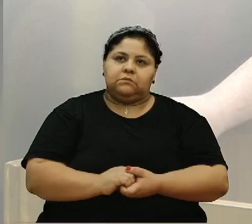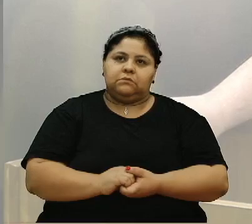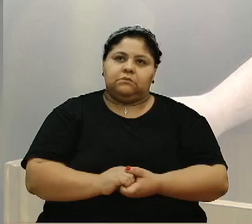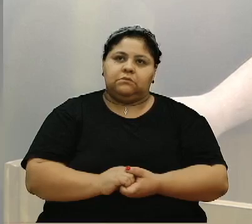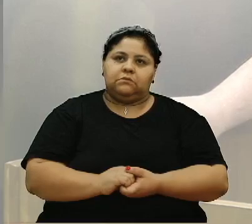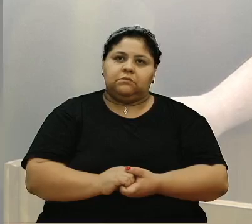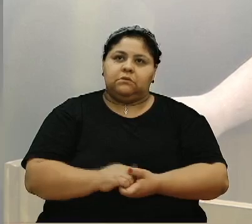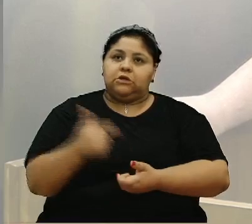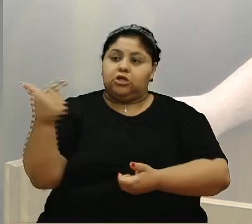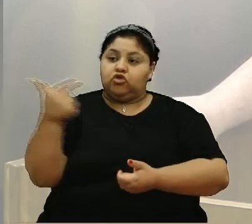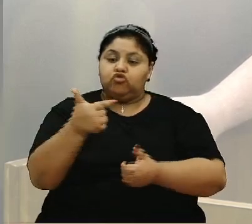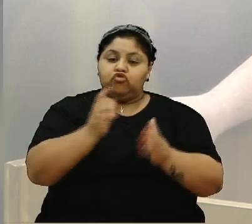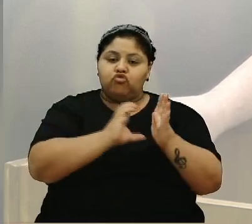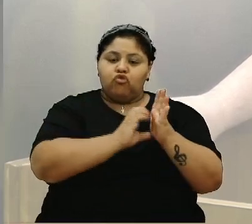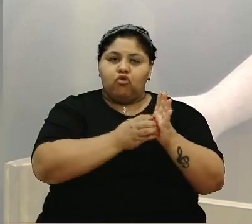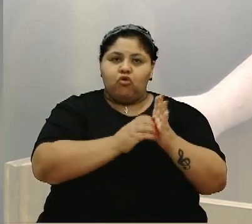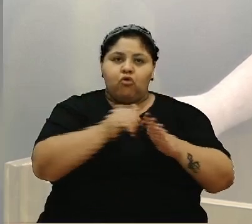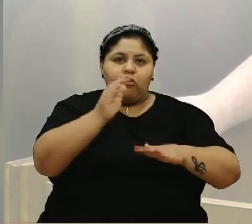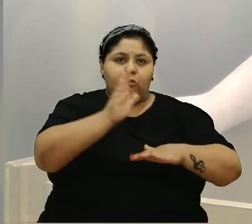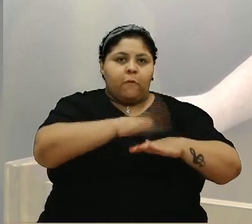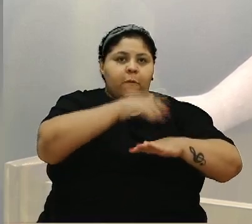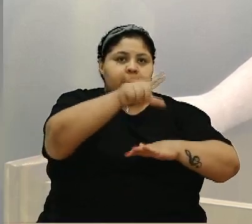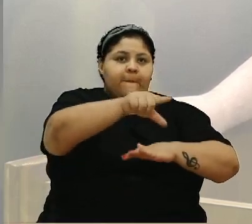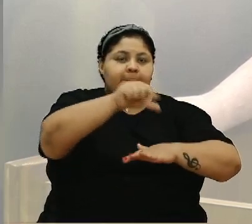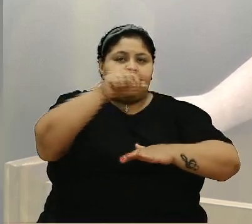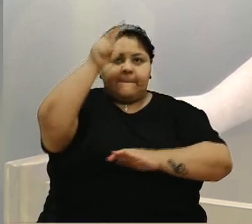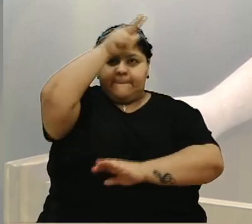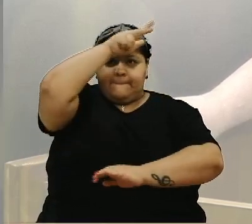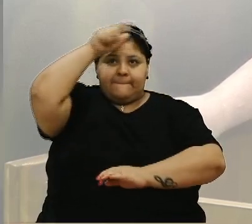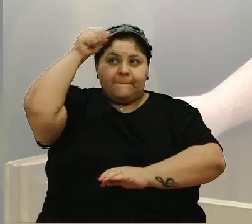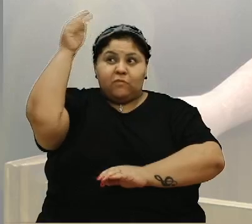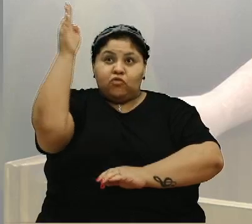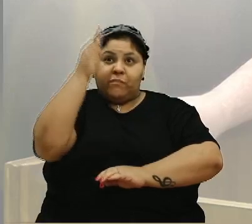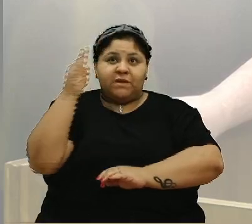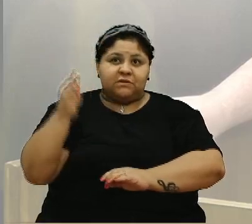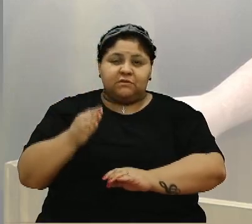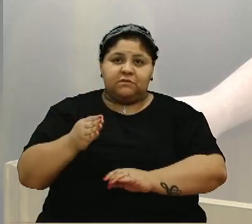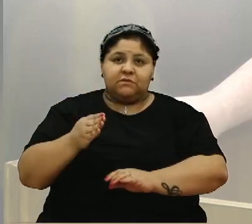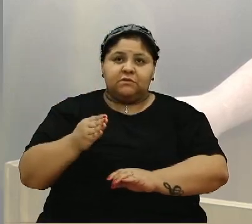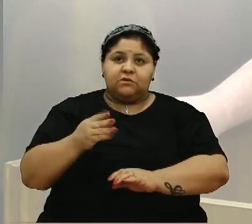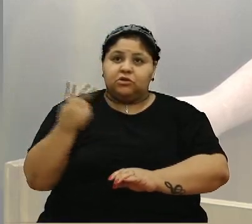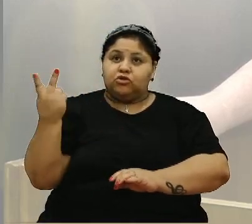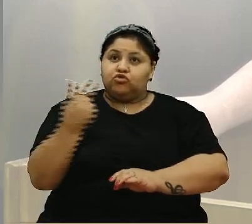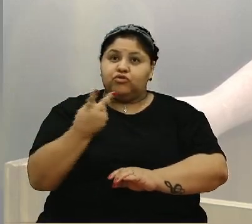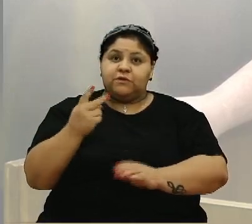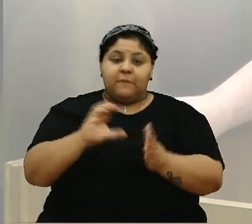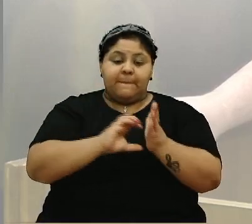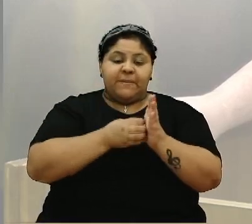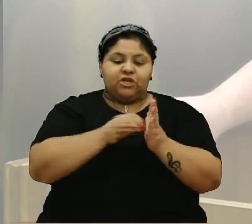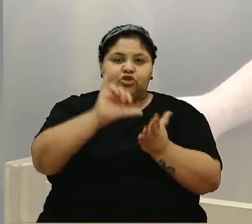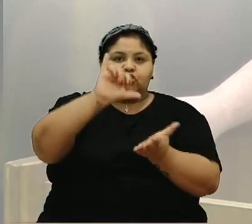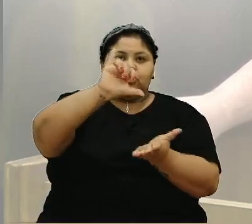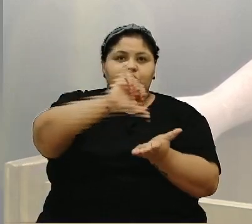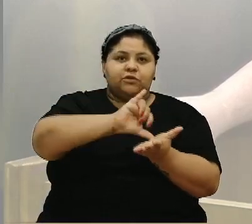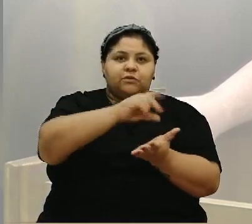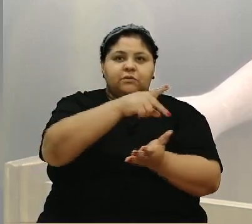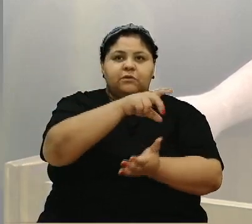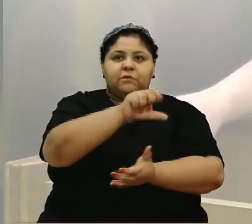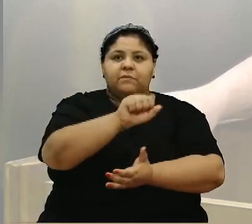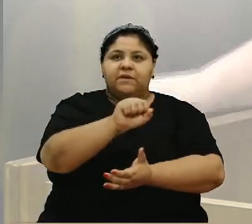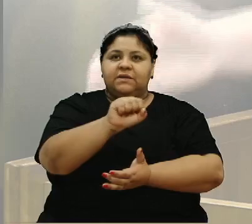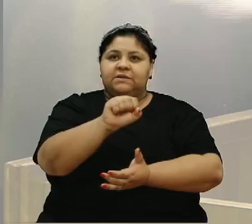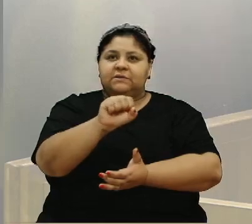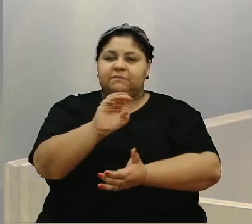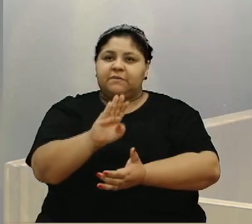E os dois partidos que mais elegeram prefeitos no Brasil são dois partidos de centro. O PSD em primeiro